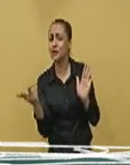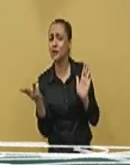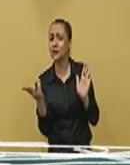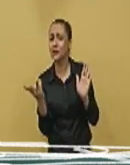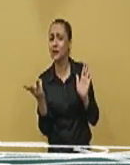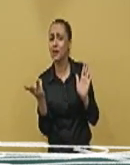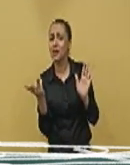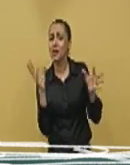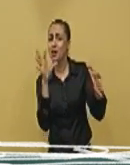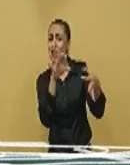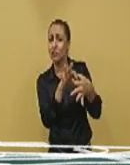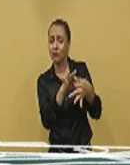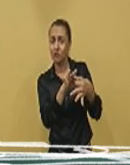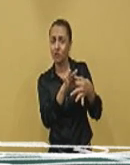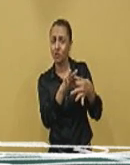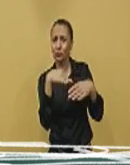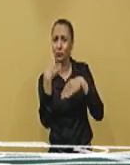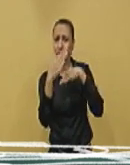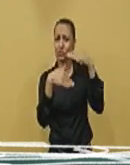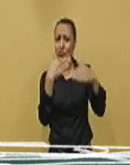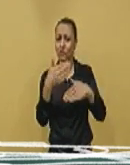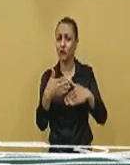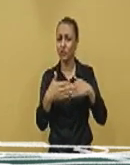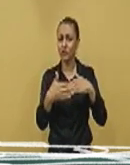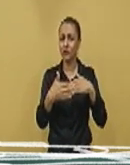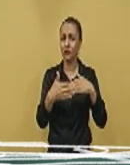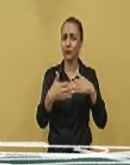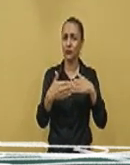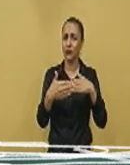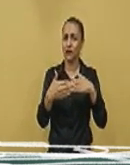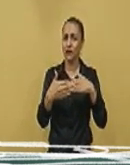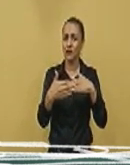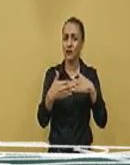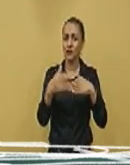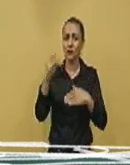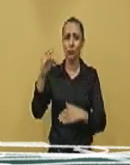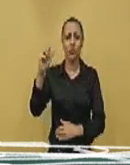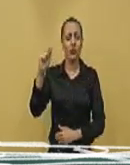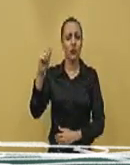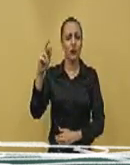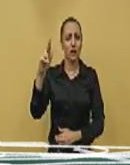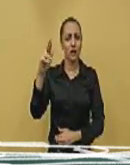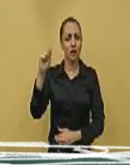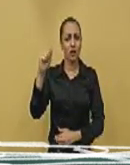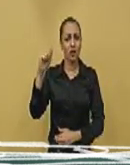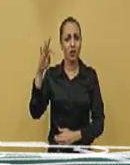tempo, professor. ...em relação ao desenvolvimento do caráter dentro da universidade?